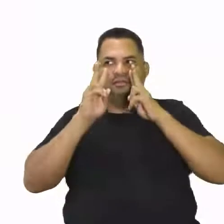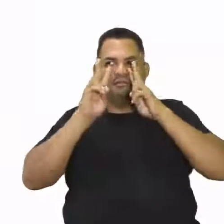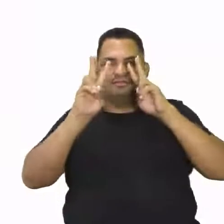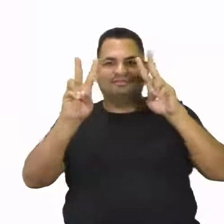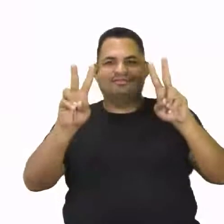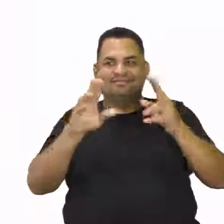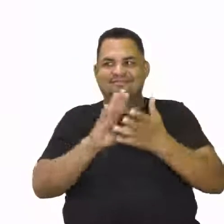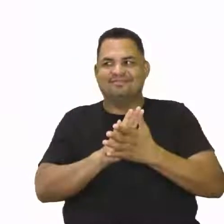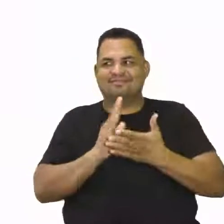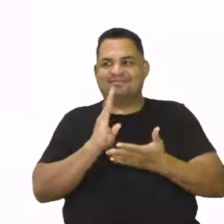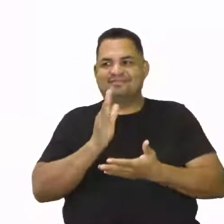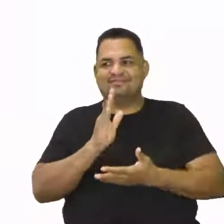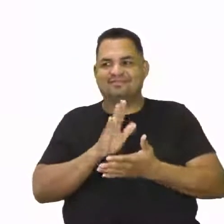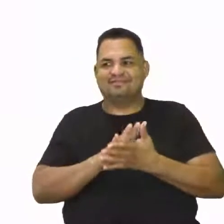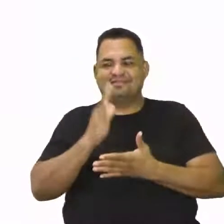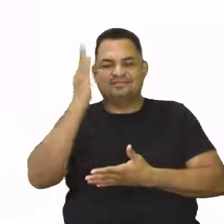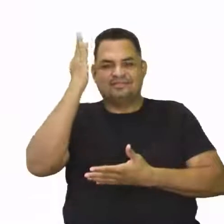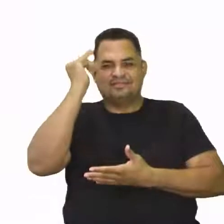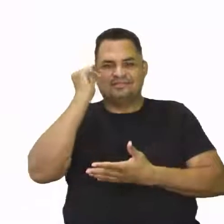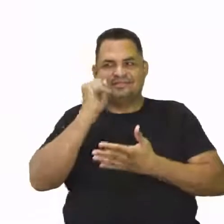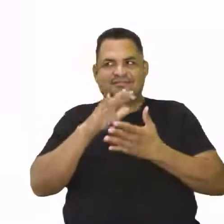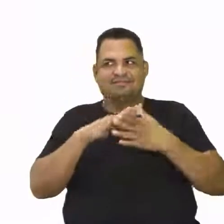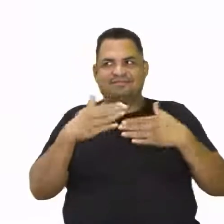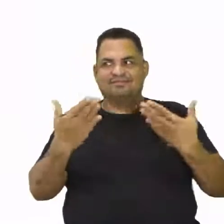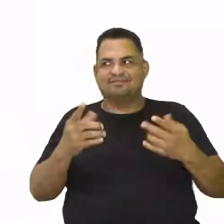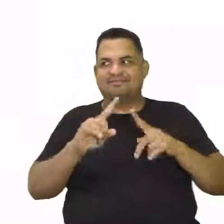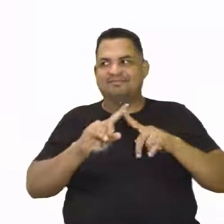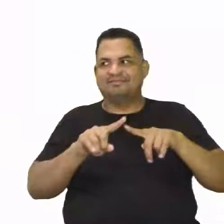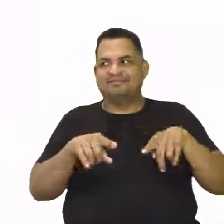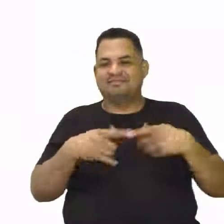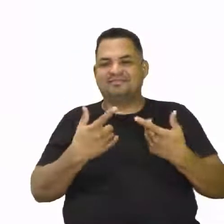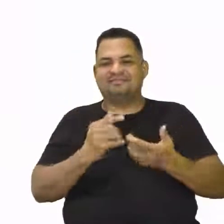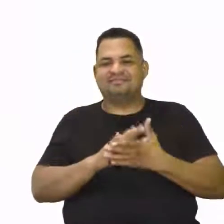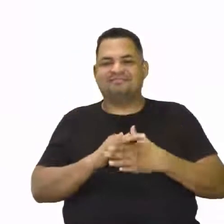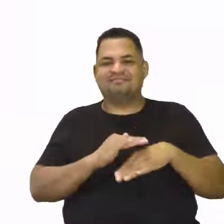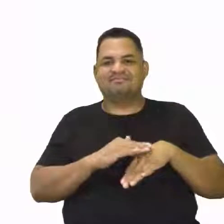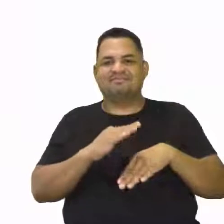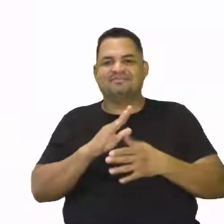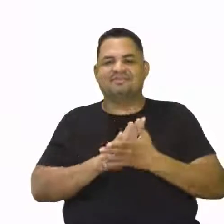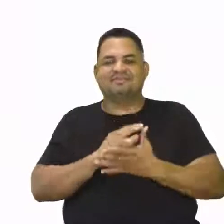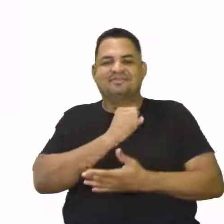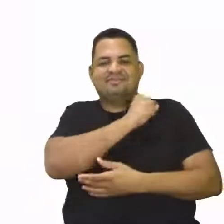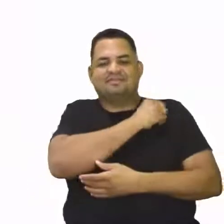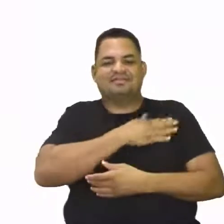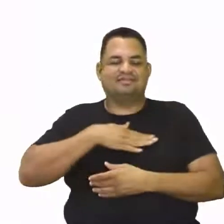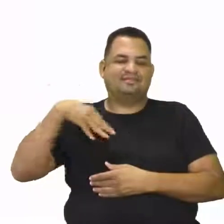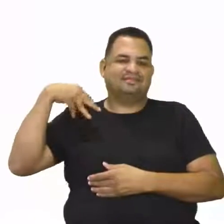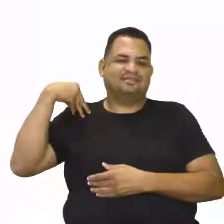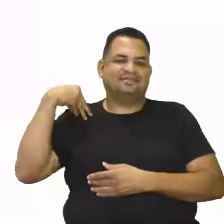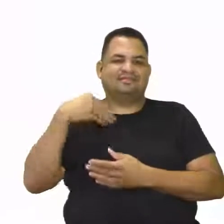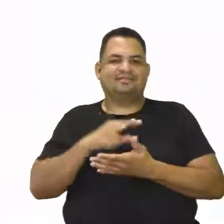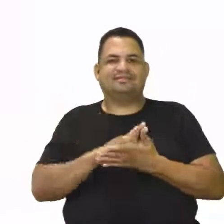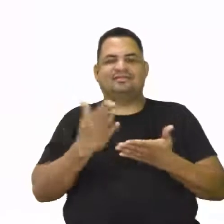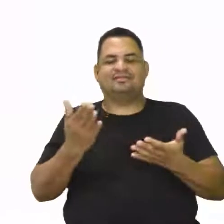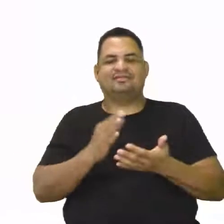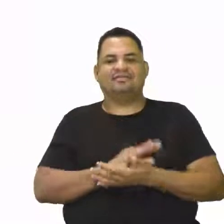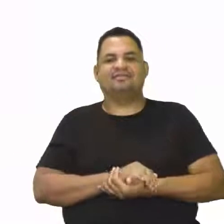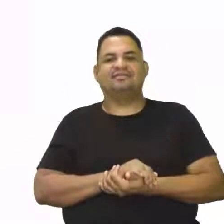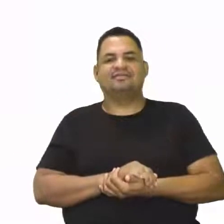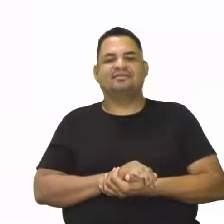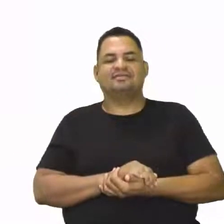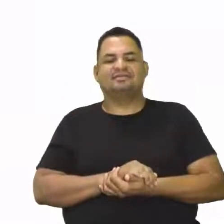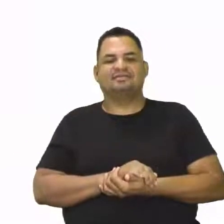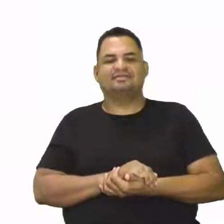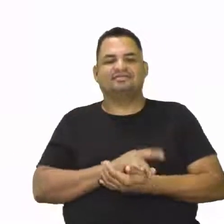atrás. Então, eles também já sabiam. Muito mais do que o Aristóteles. Não foi o Aristóteles que contou para eles, e sim os maias. Texto.